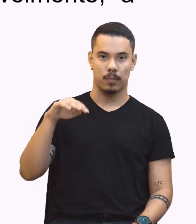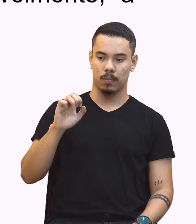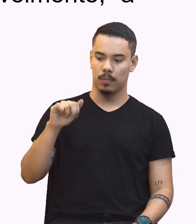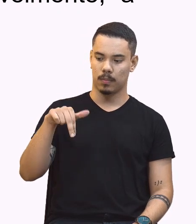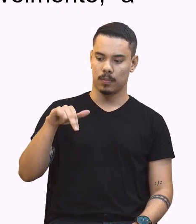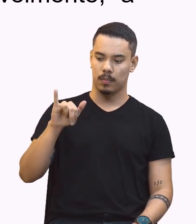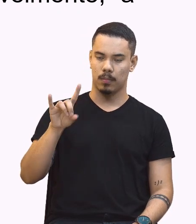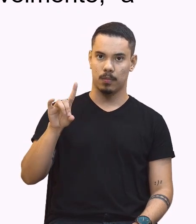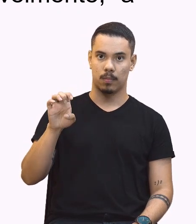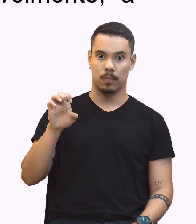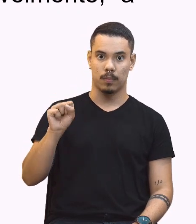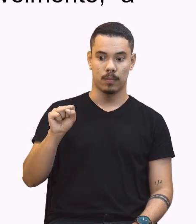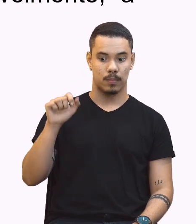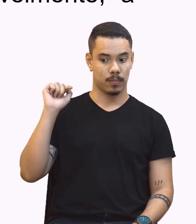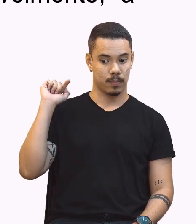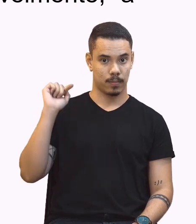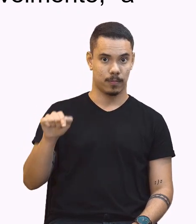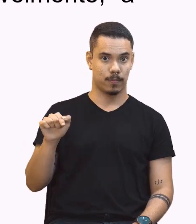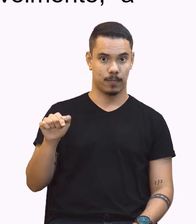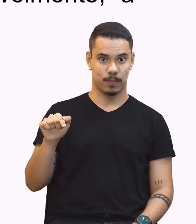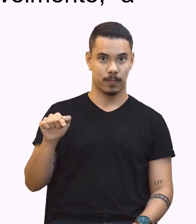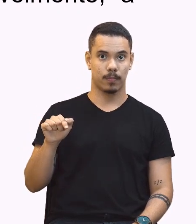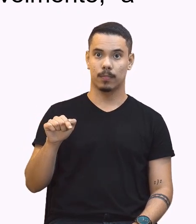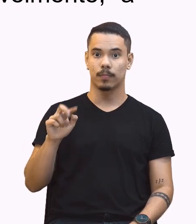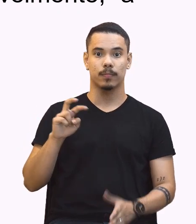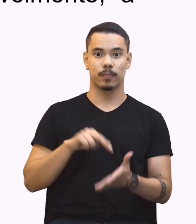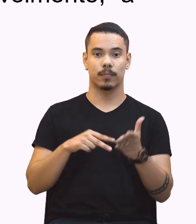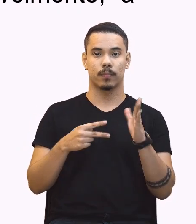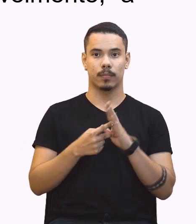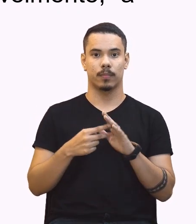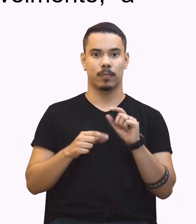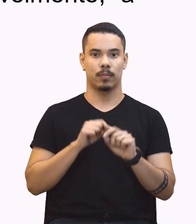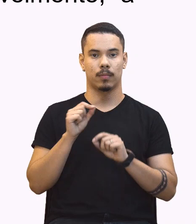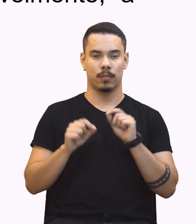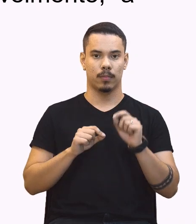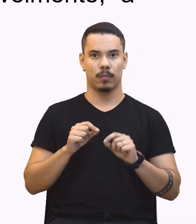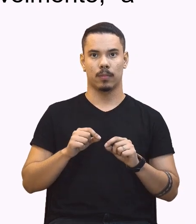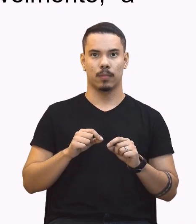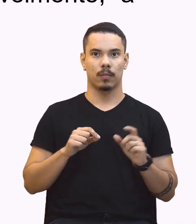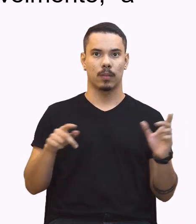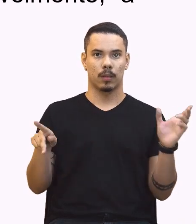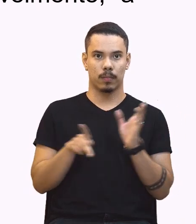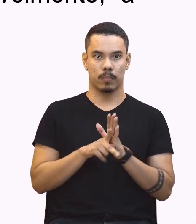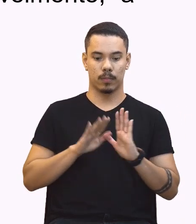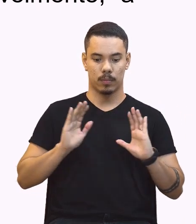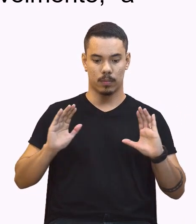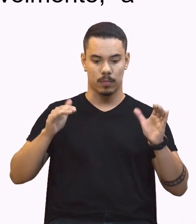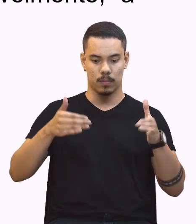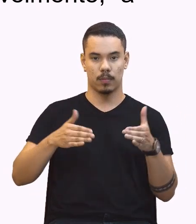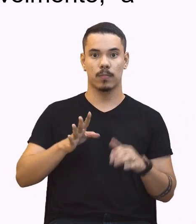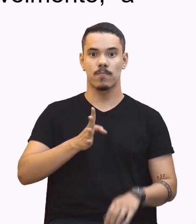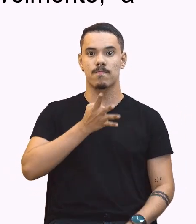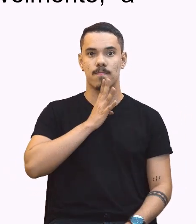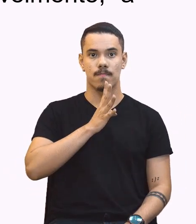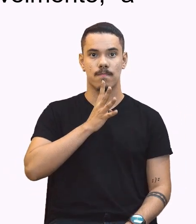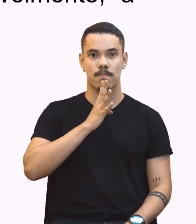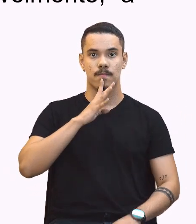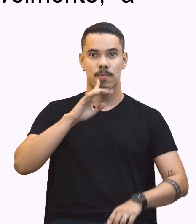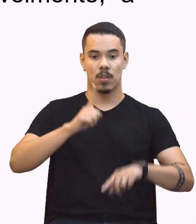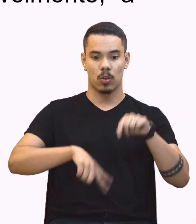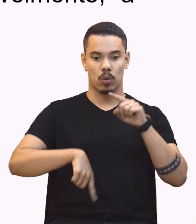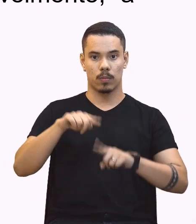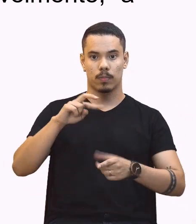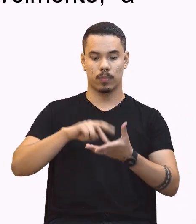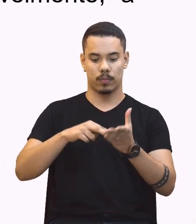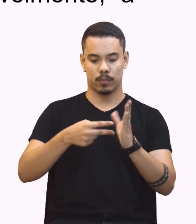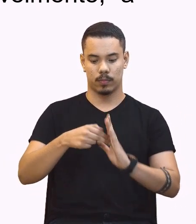de verdadeiro em Parmênides era que o objeto de conhecimento é um objeto de